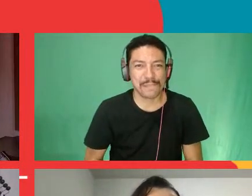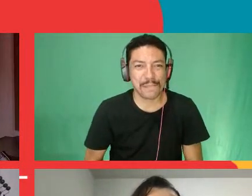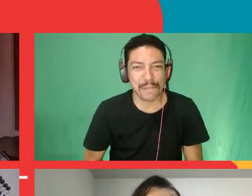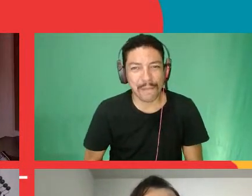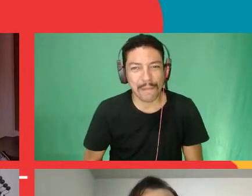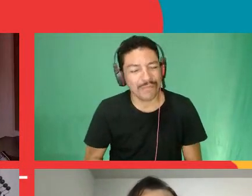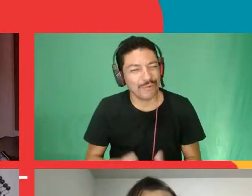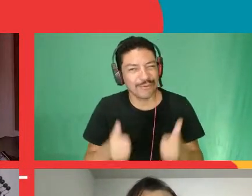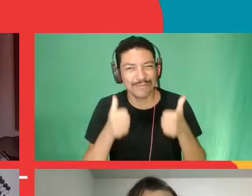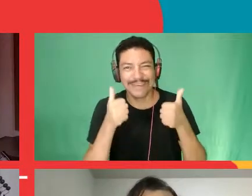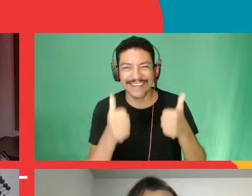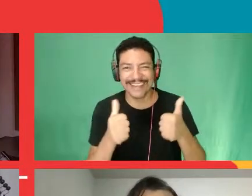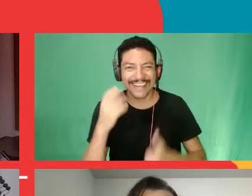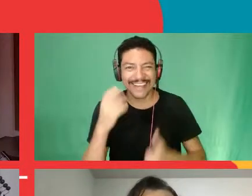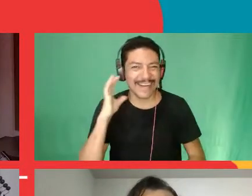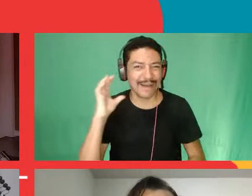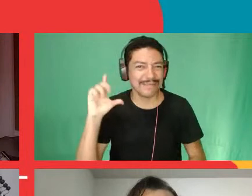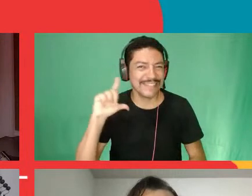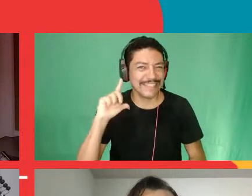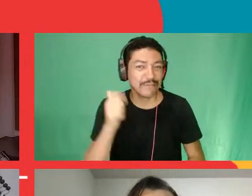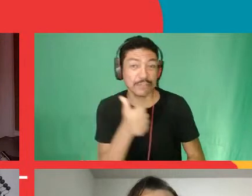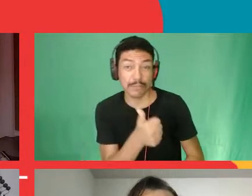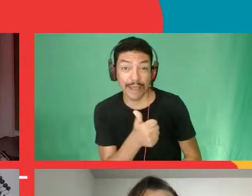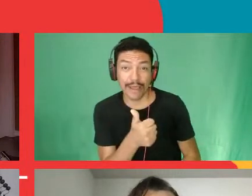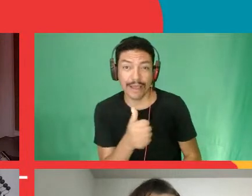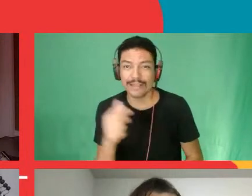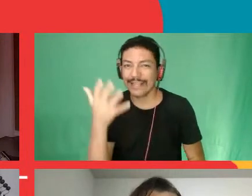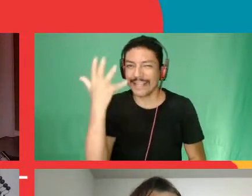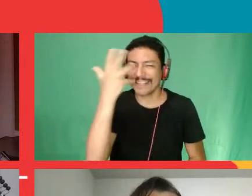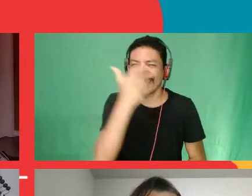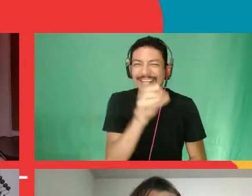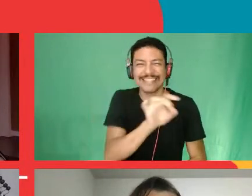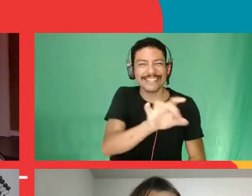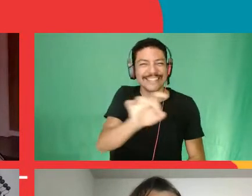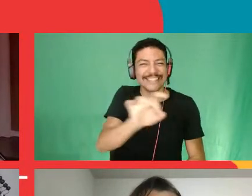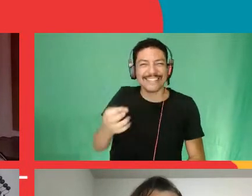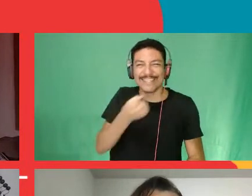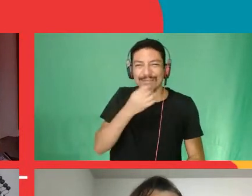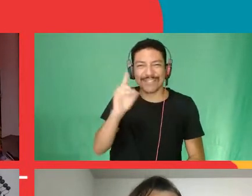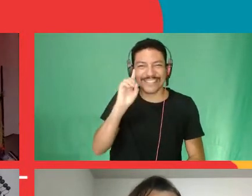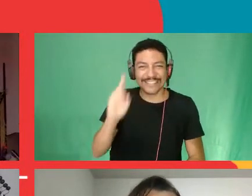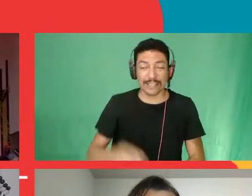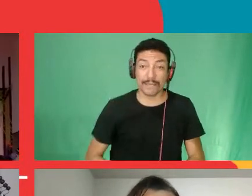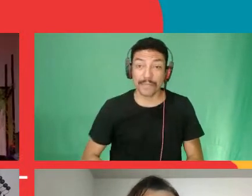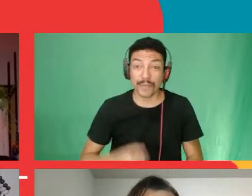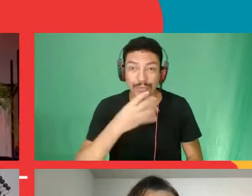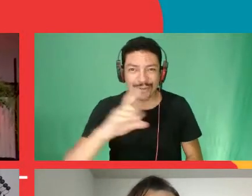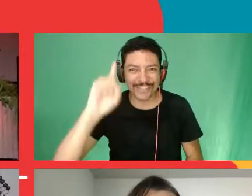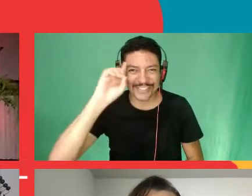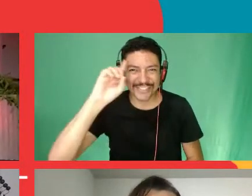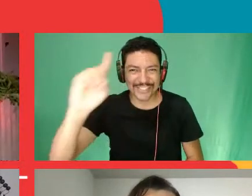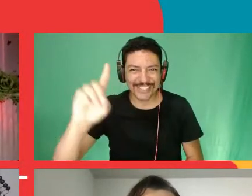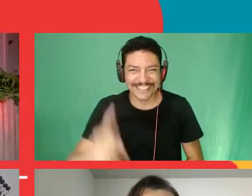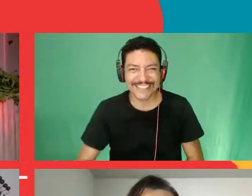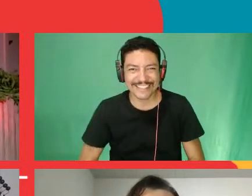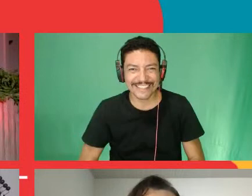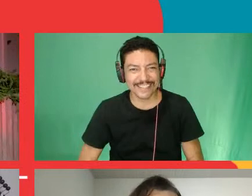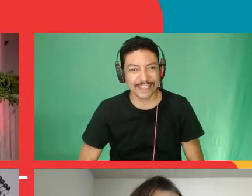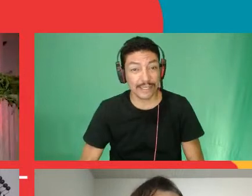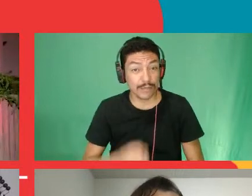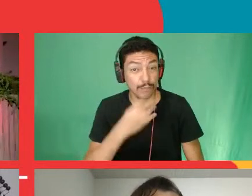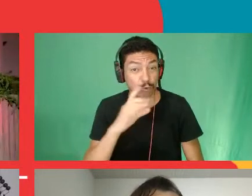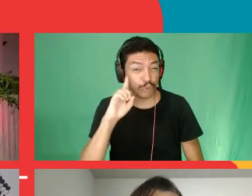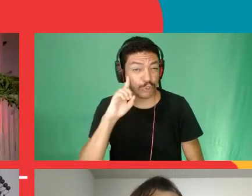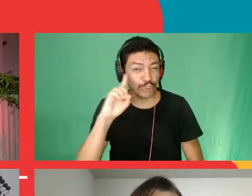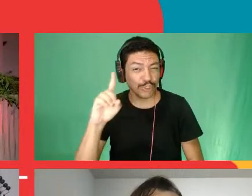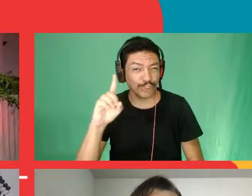Tudo bem, Camis. E vocês, lindeusas? Bom dia, gente. Bom dia.